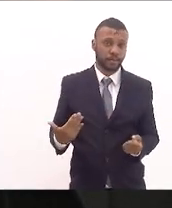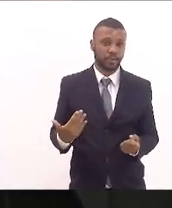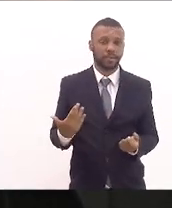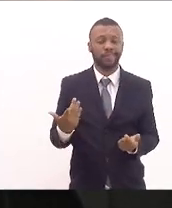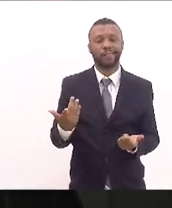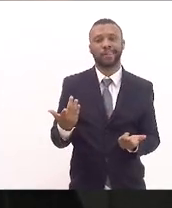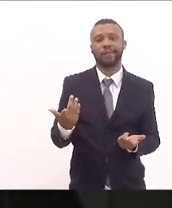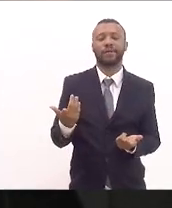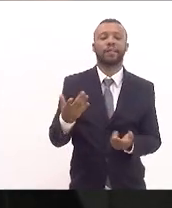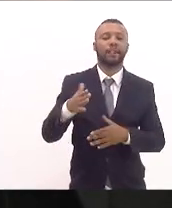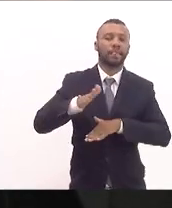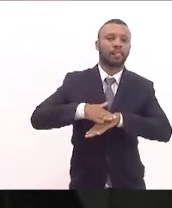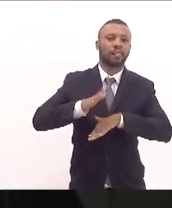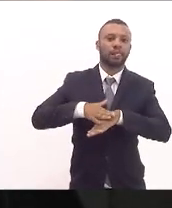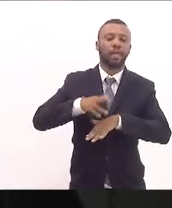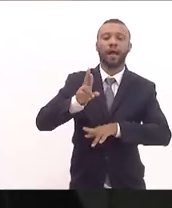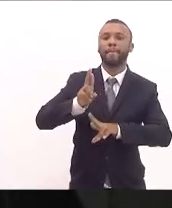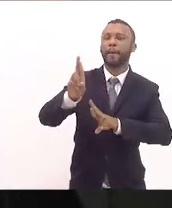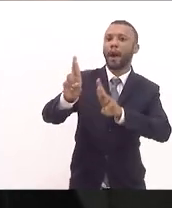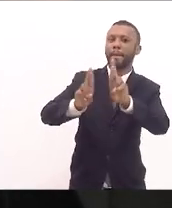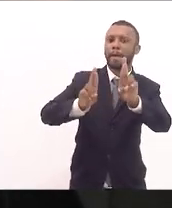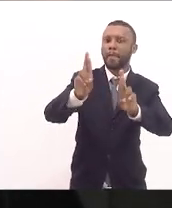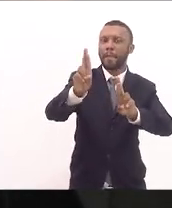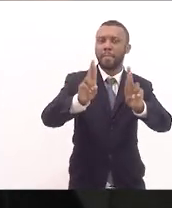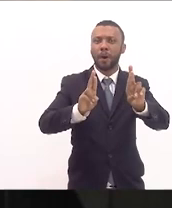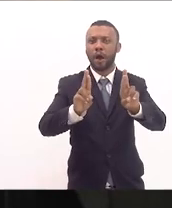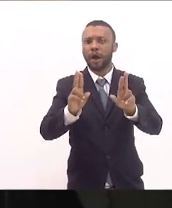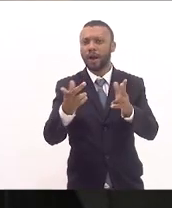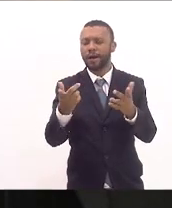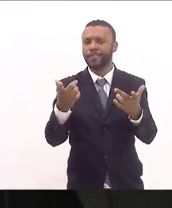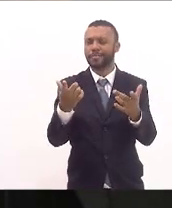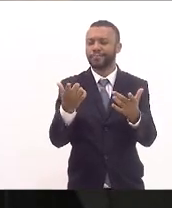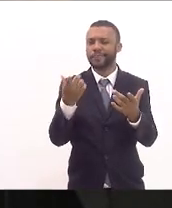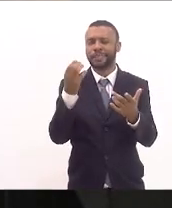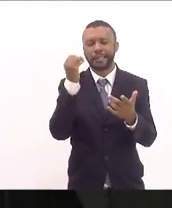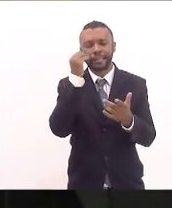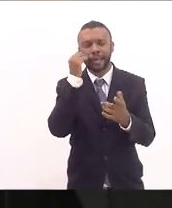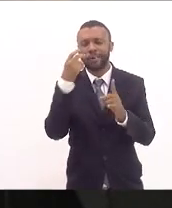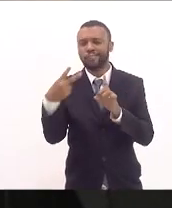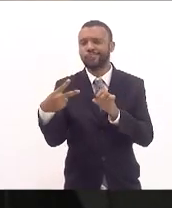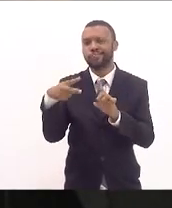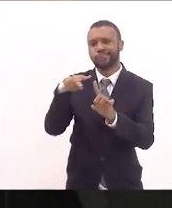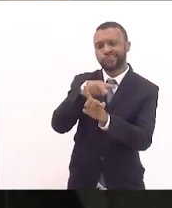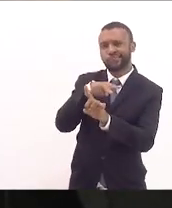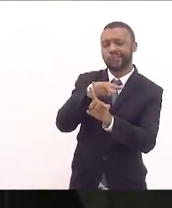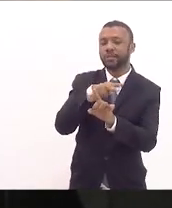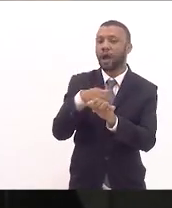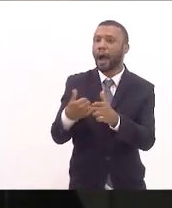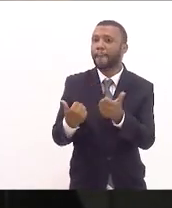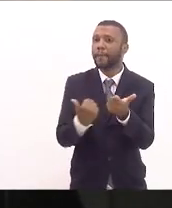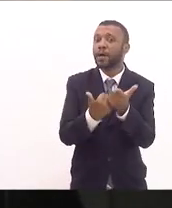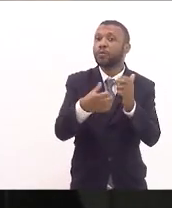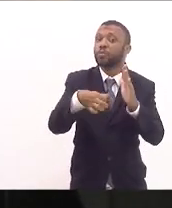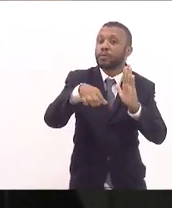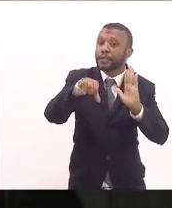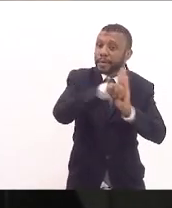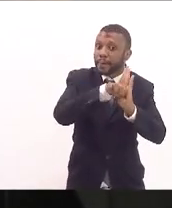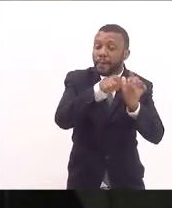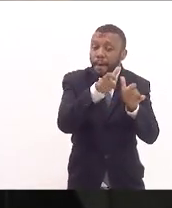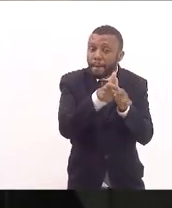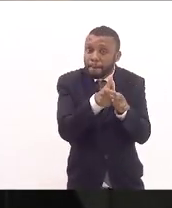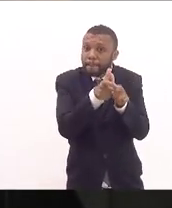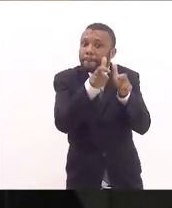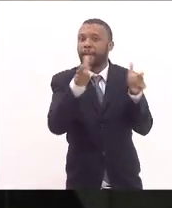e lá nas mãos daqueles que estão do lado do crime em grande parte